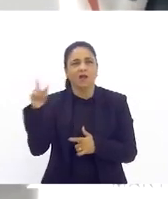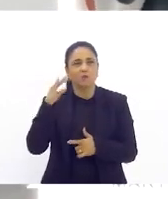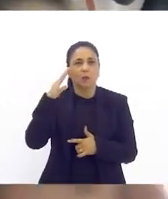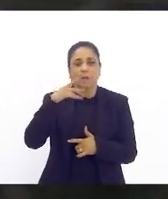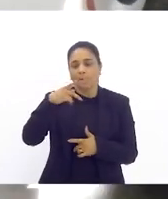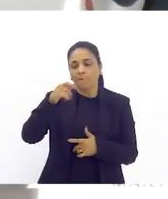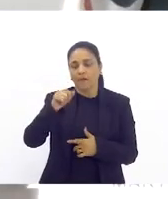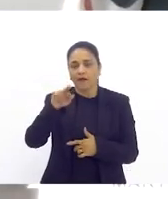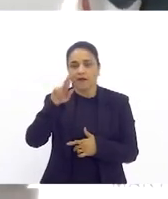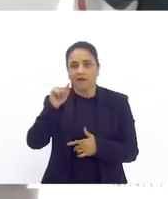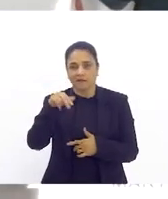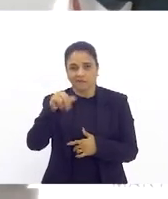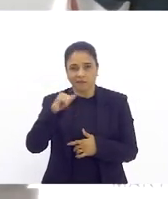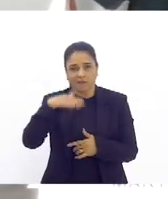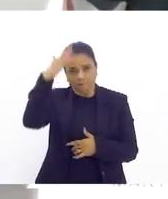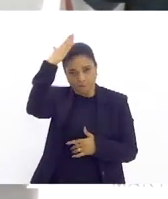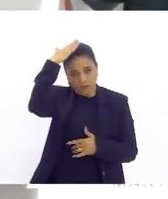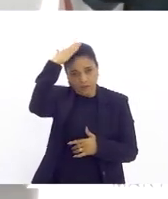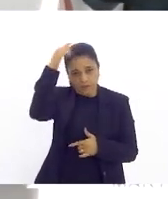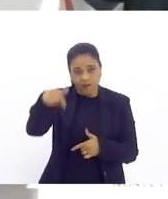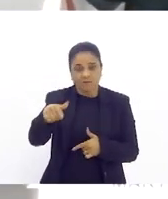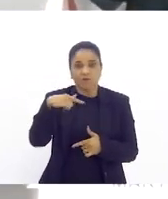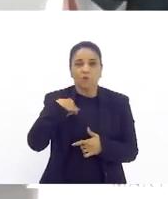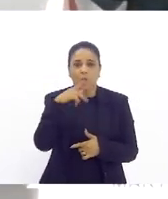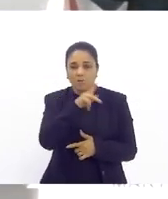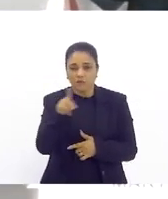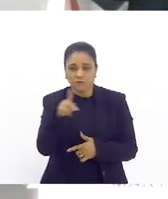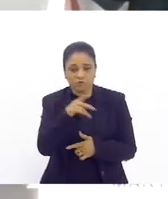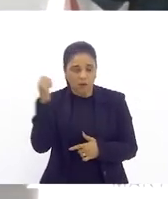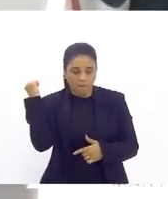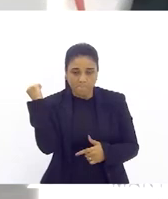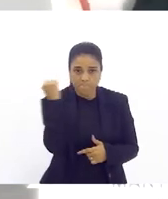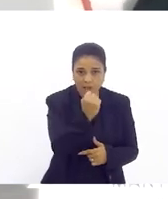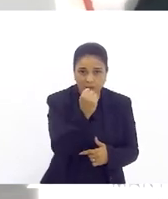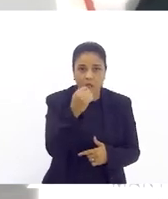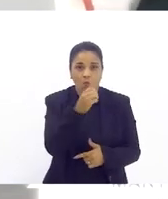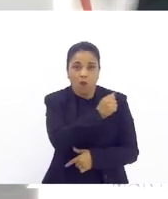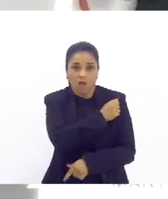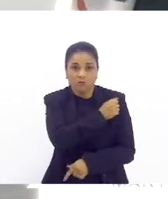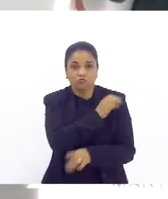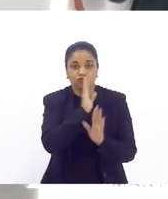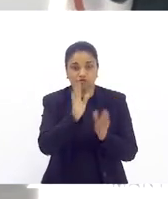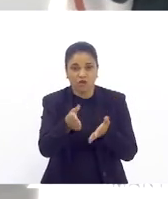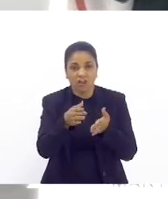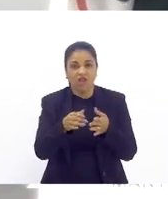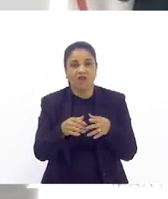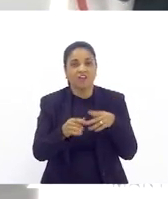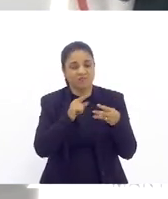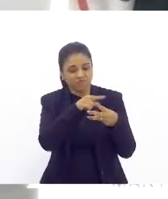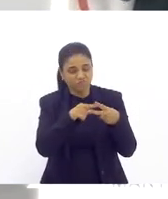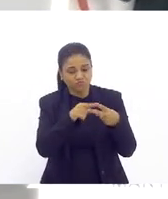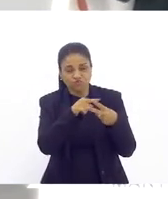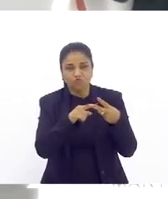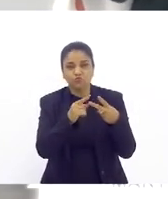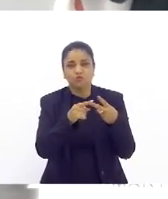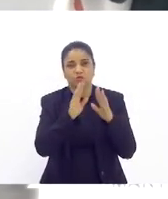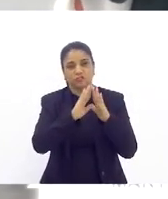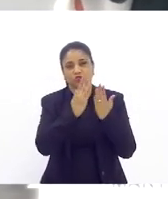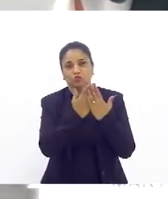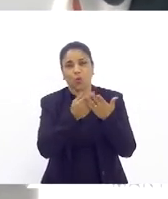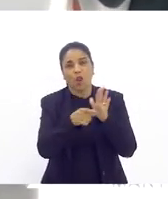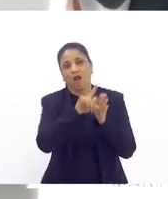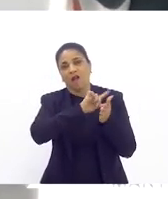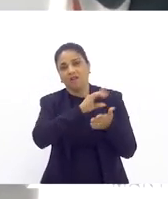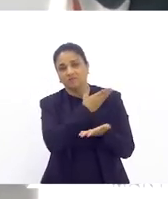professora que foi esfaqueada por um aluno Deputado Serafim que já tinha passado por outras duas escolas e